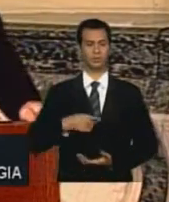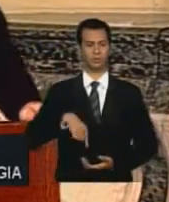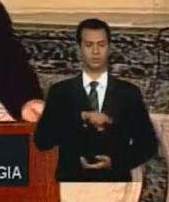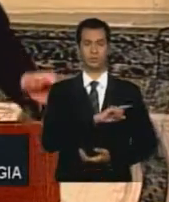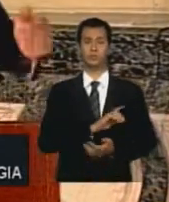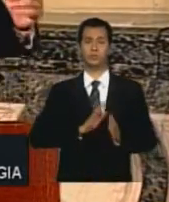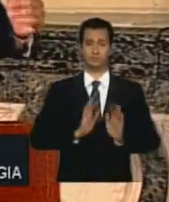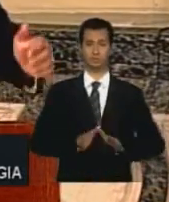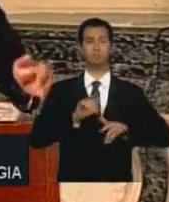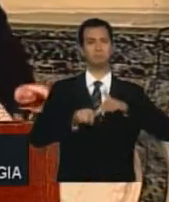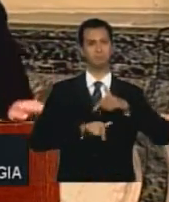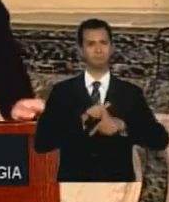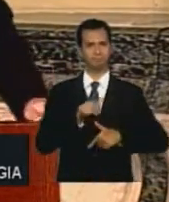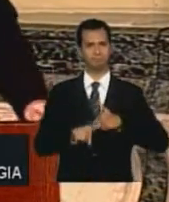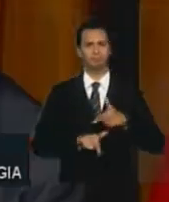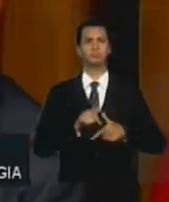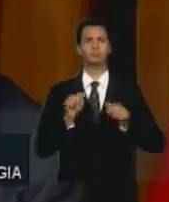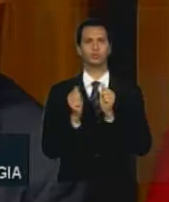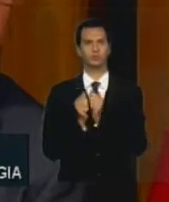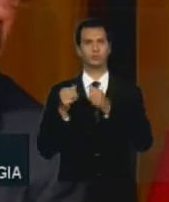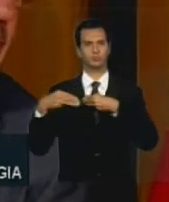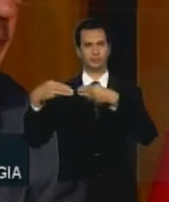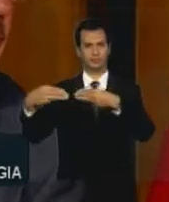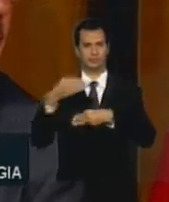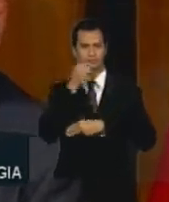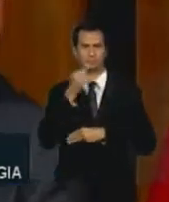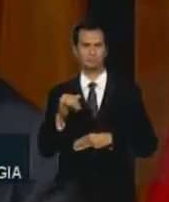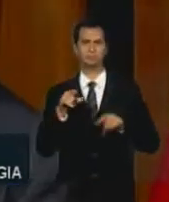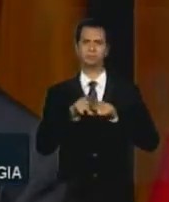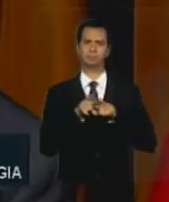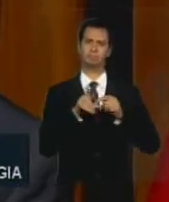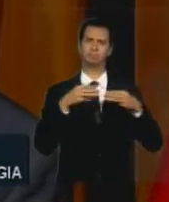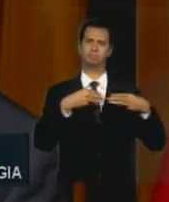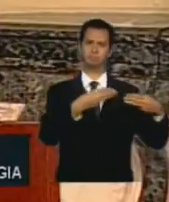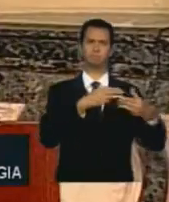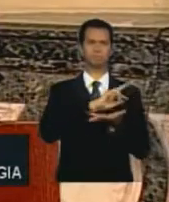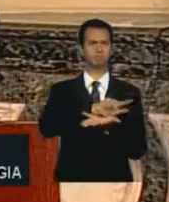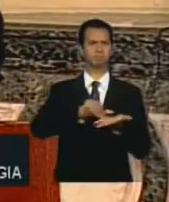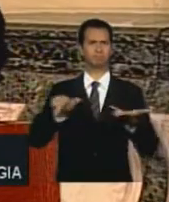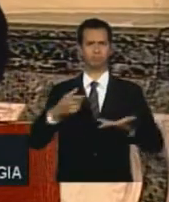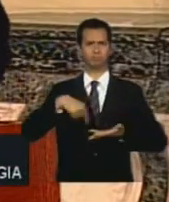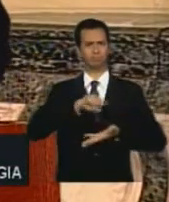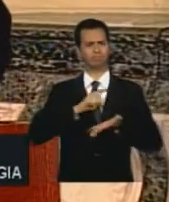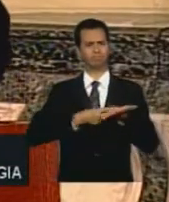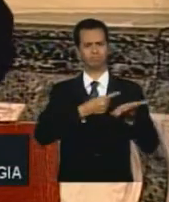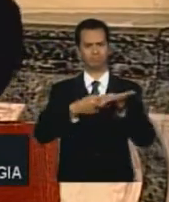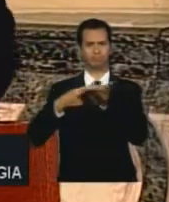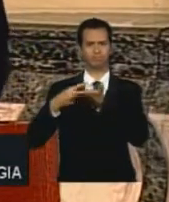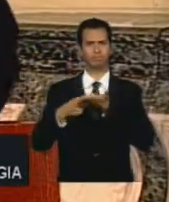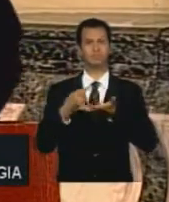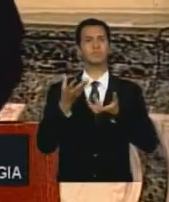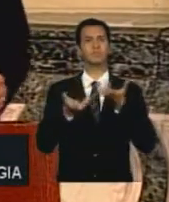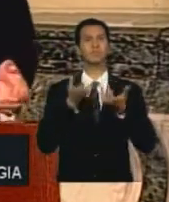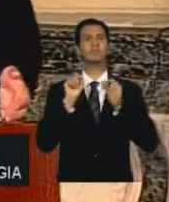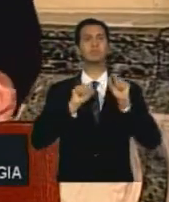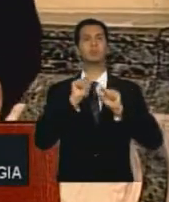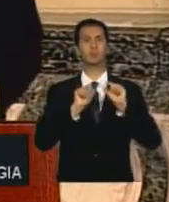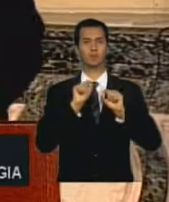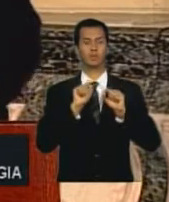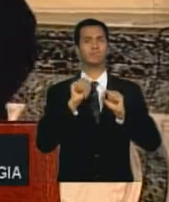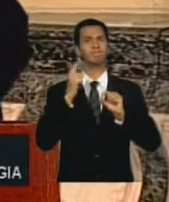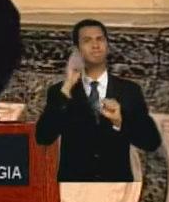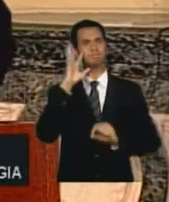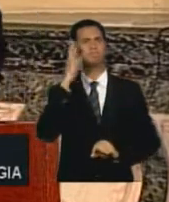da Fazenda, do Ministério de Minas e Energia, buscando dar para essa solução, que era extremamente complexa, já que nós tratamos